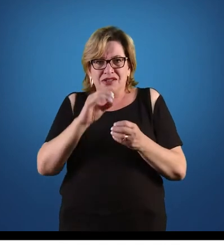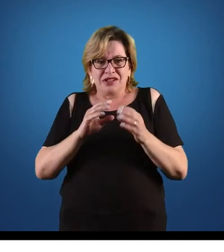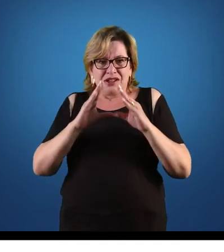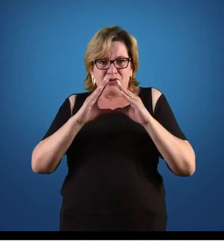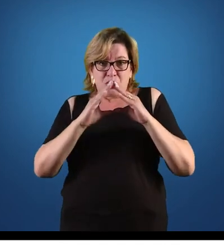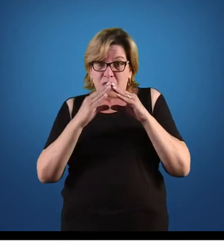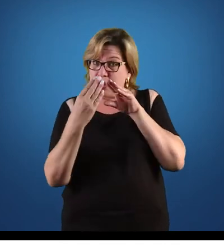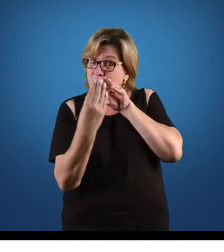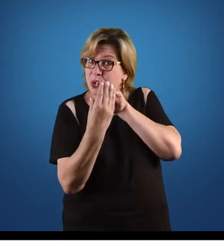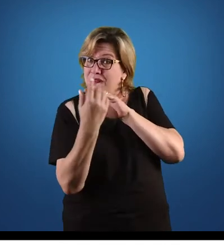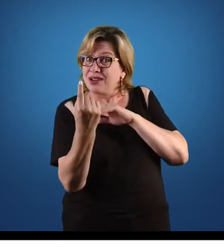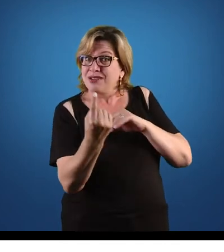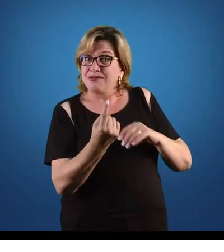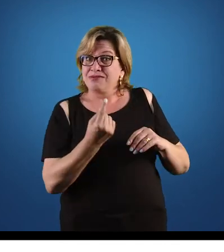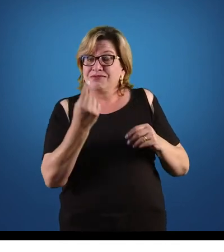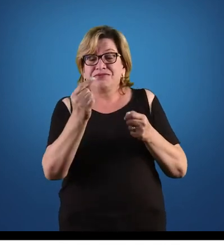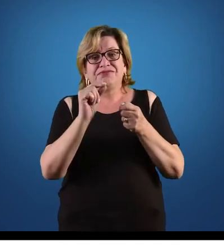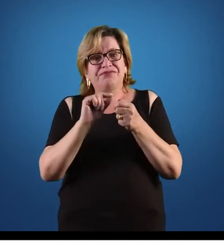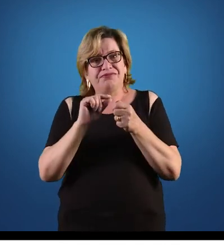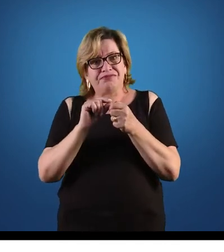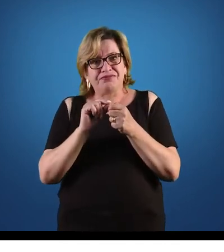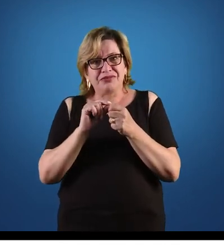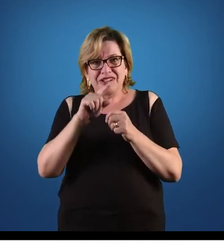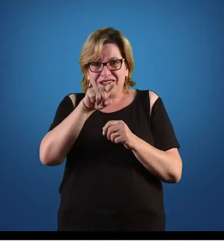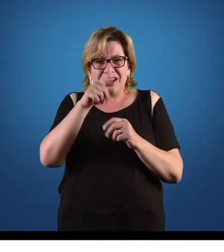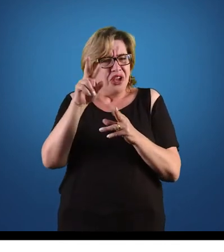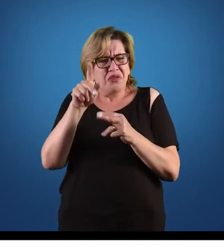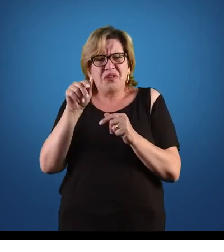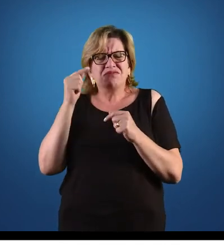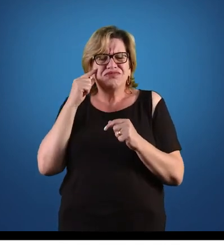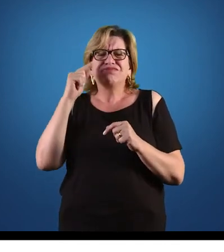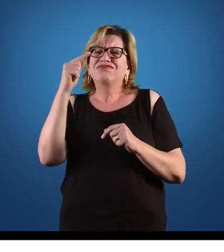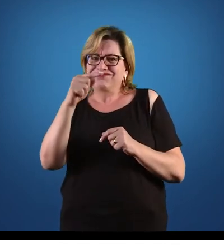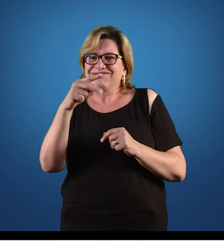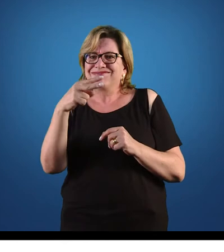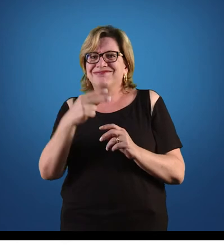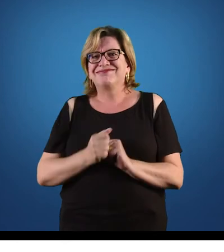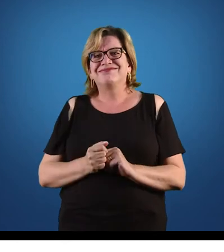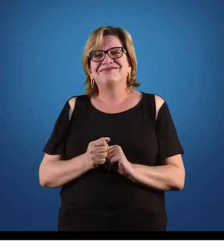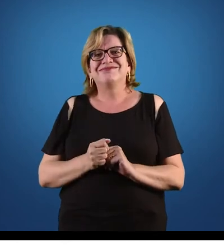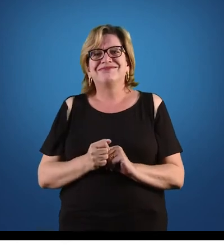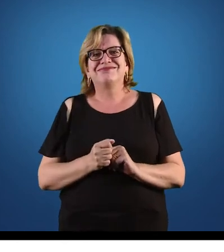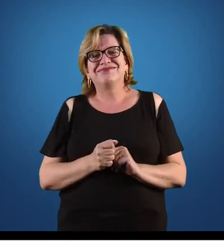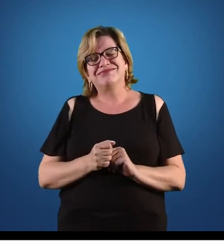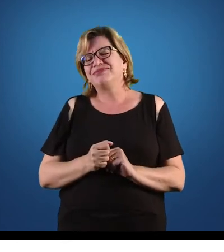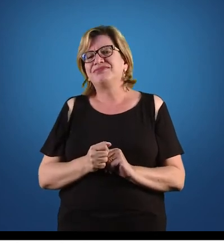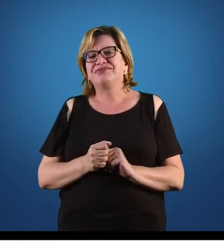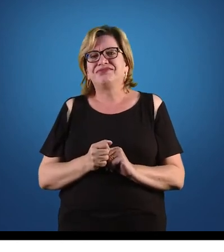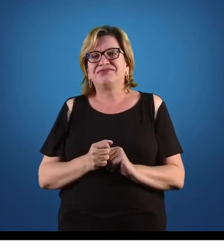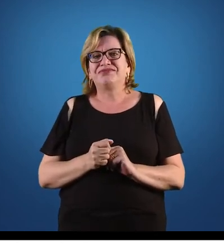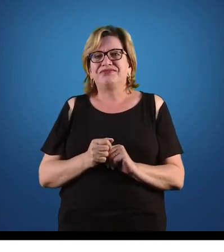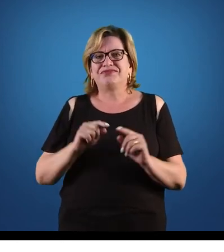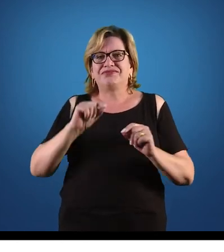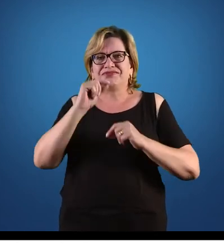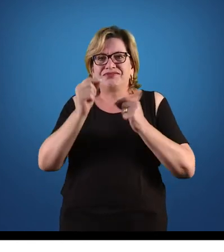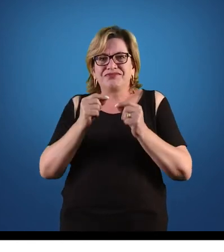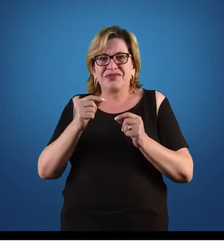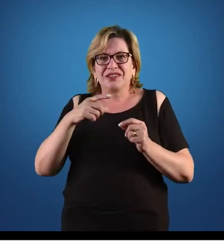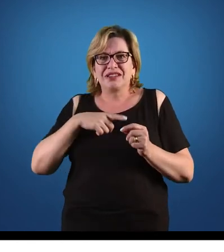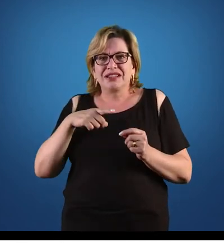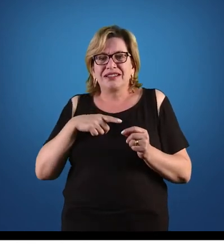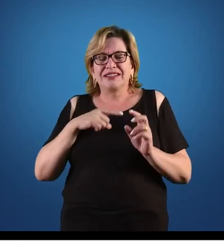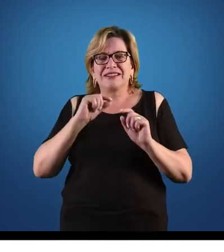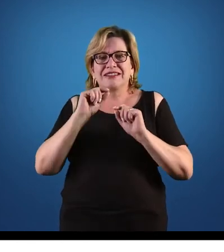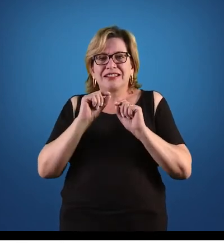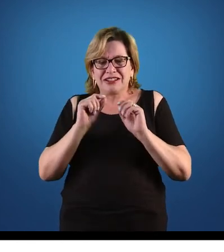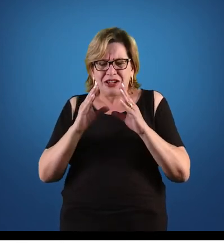conta, ela vai ficar exatamente desse jeito que vocês estão vendo aqui, ok? Vai ficar dessa forma. Aí você tendo a pirâmide prontinha,